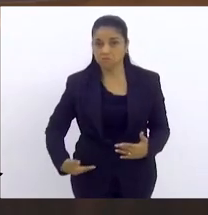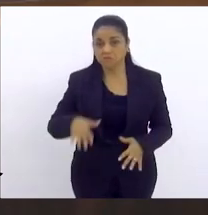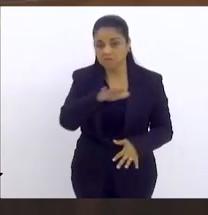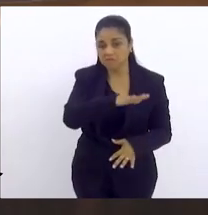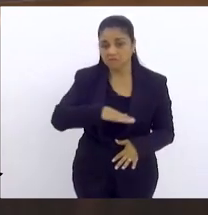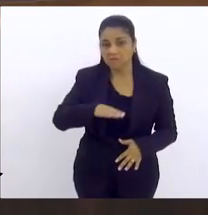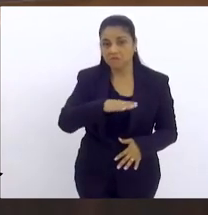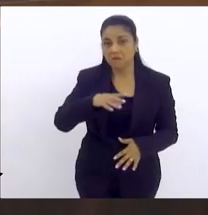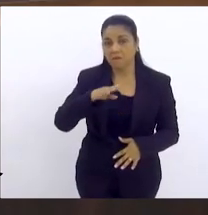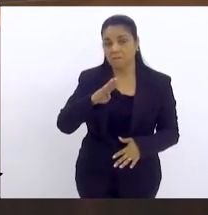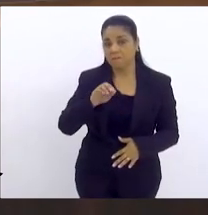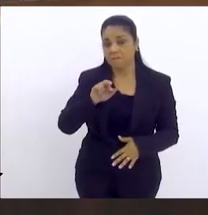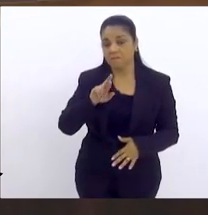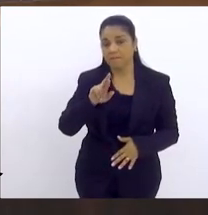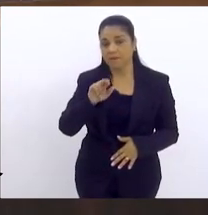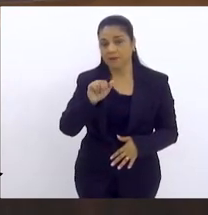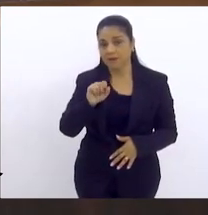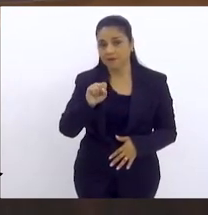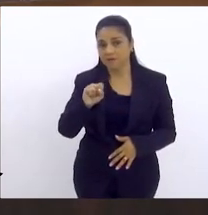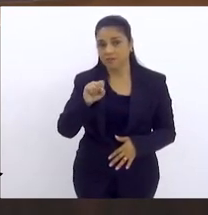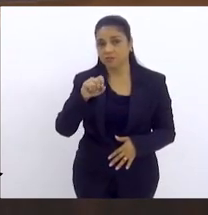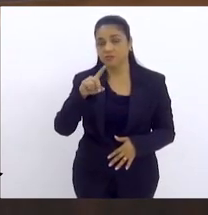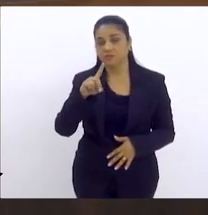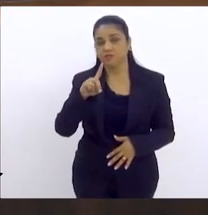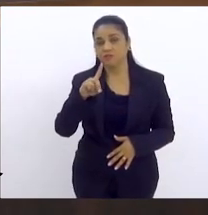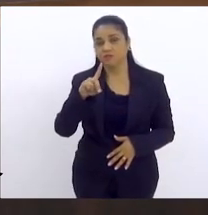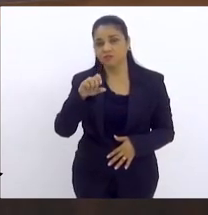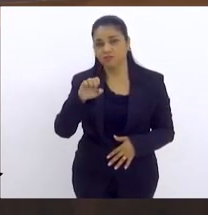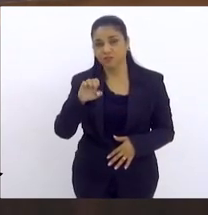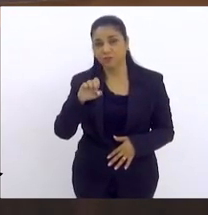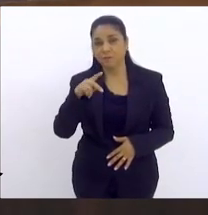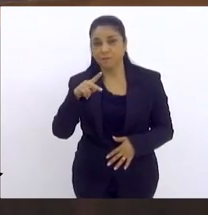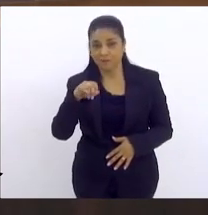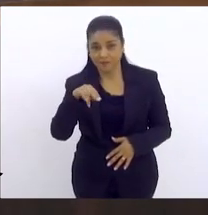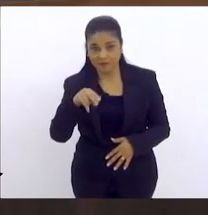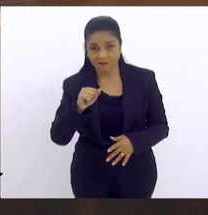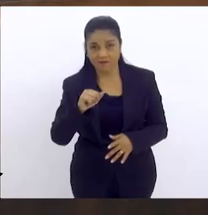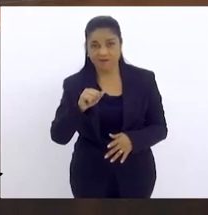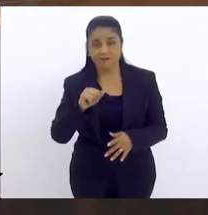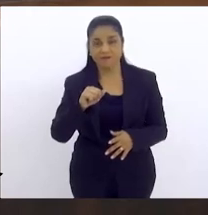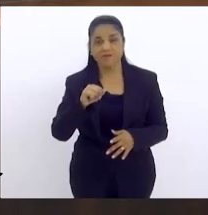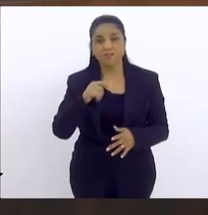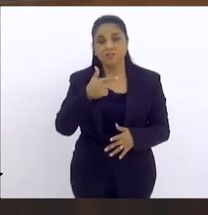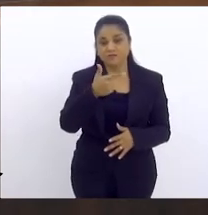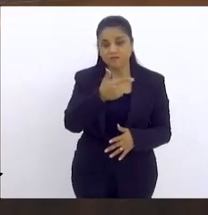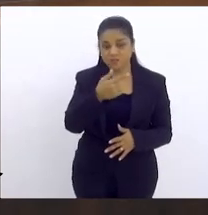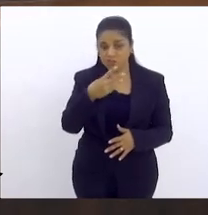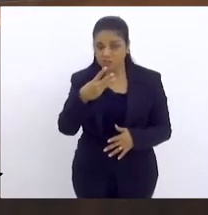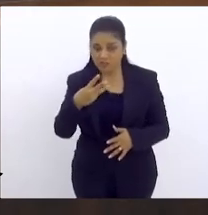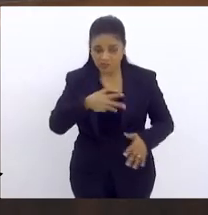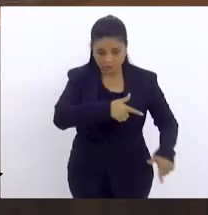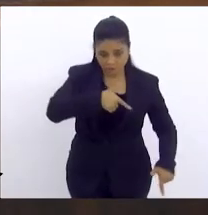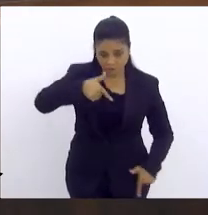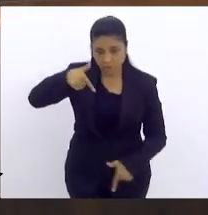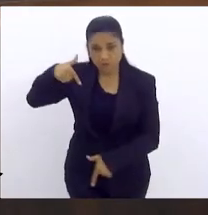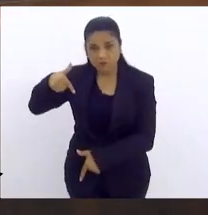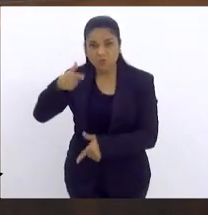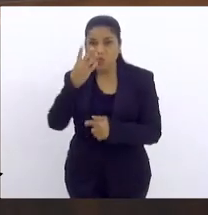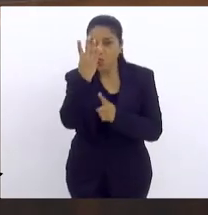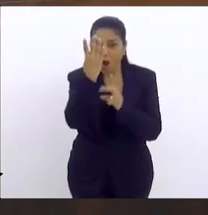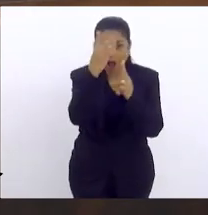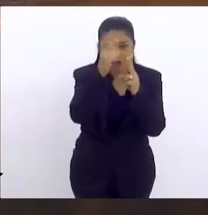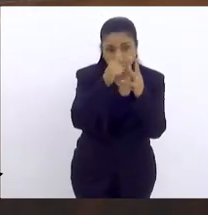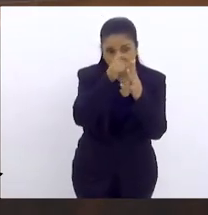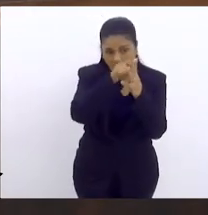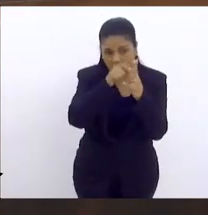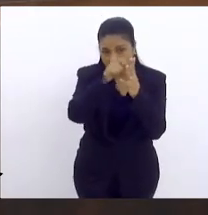Pina aonde no mundo você aprende 18 23 fuzis em quatro meses que a gente que